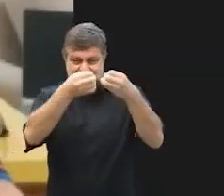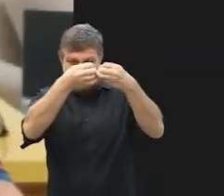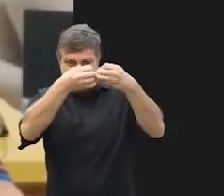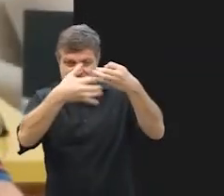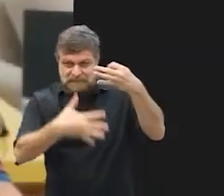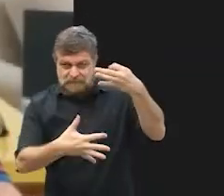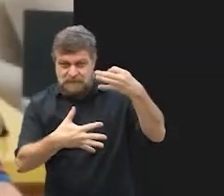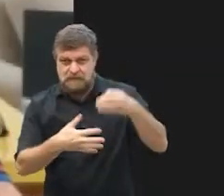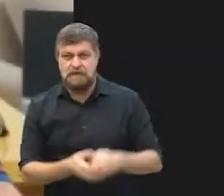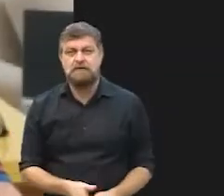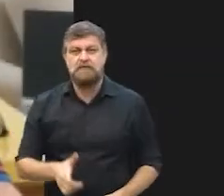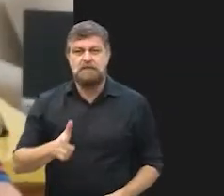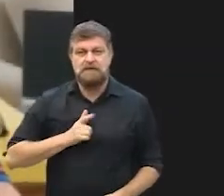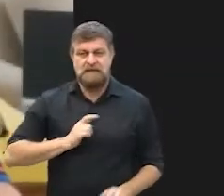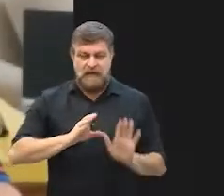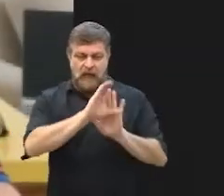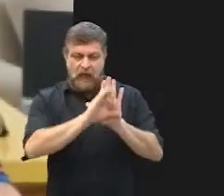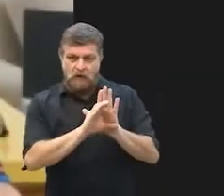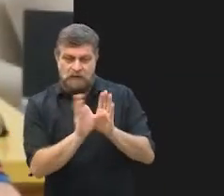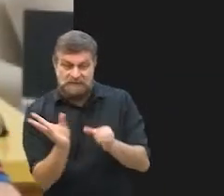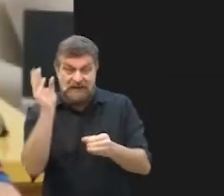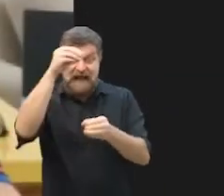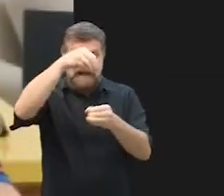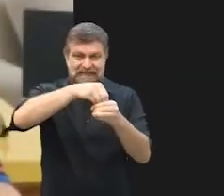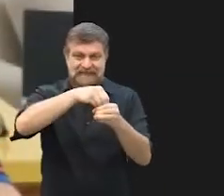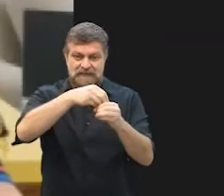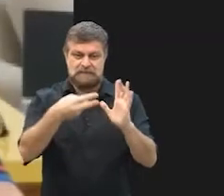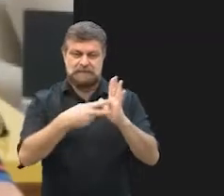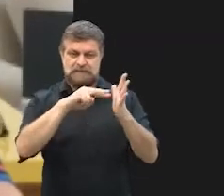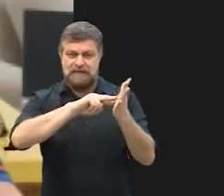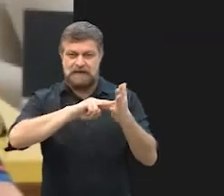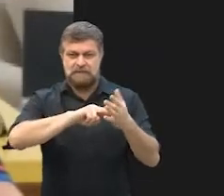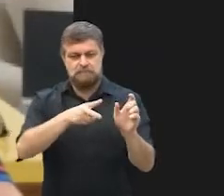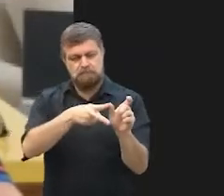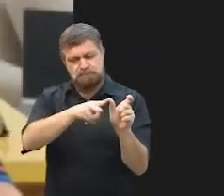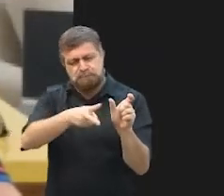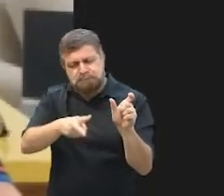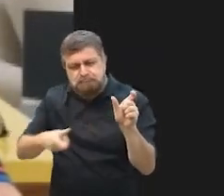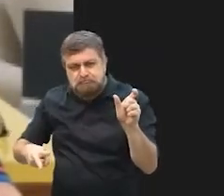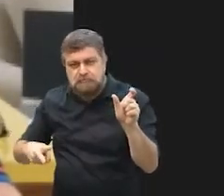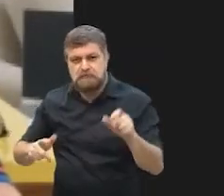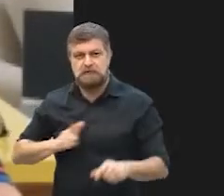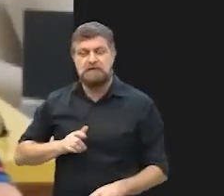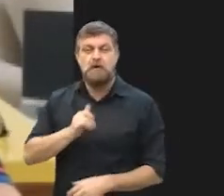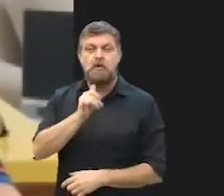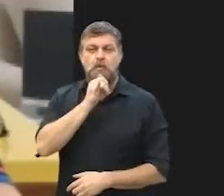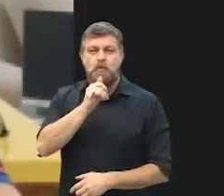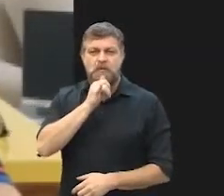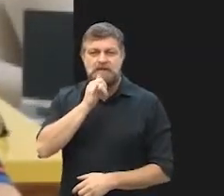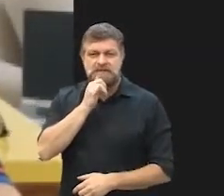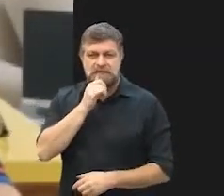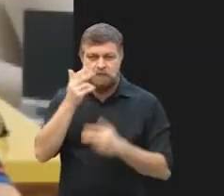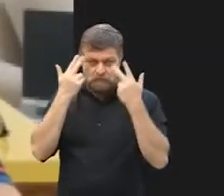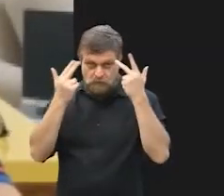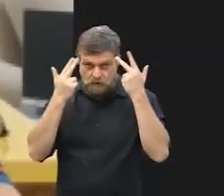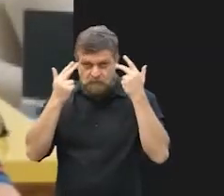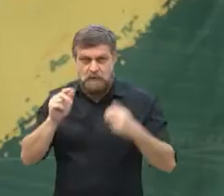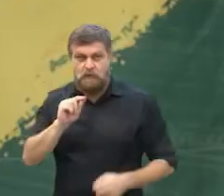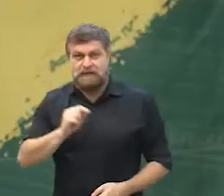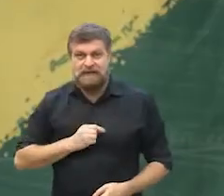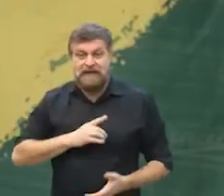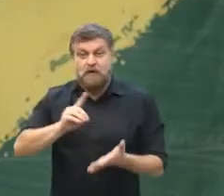si mesma, né? Então, um código que se explica a si próprio. O exemplo mais comum que temos de metalinguagem